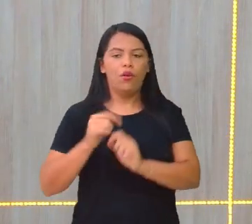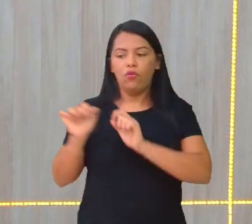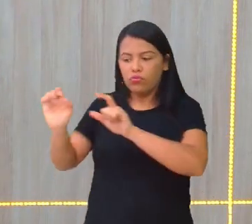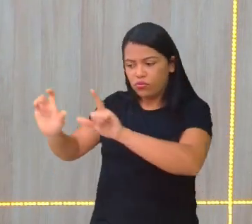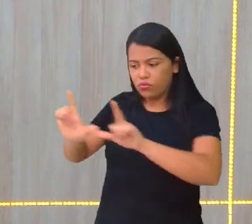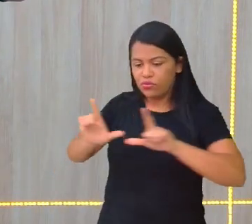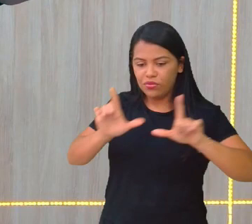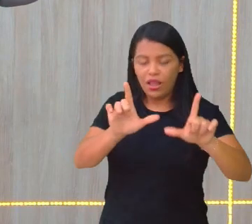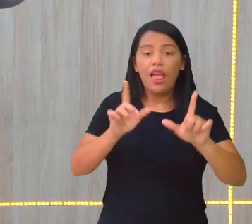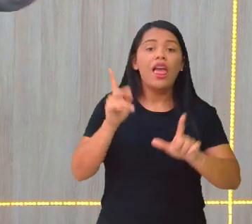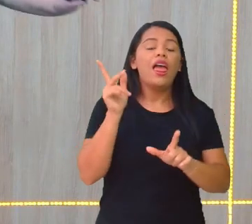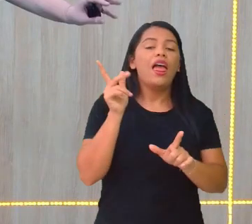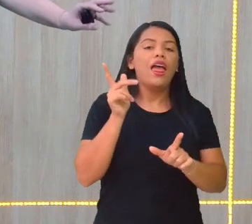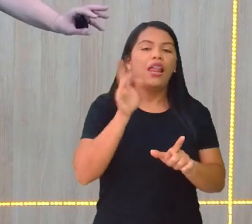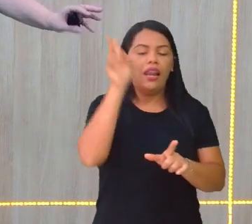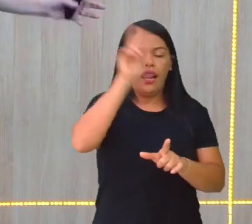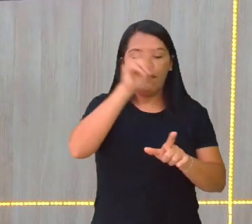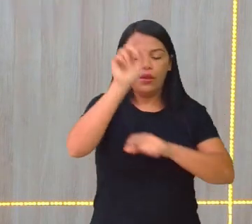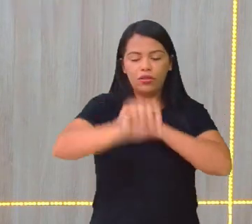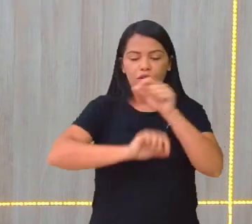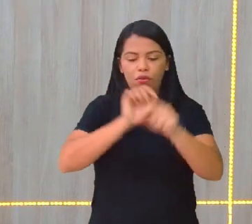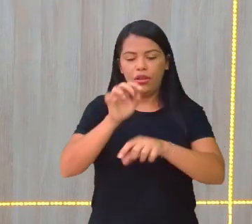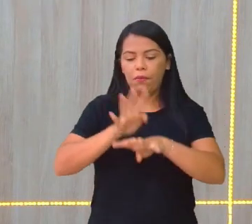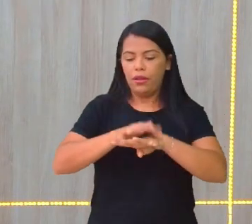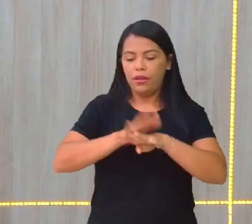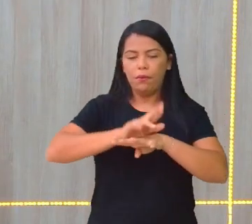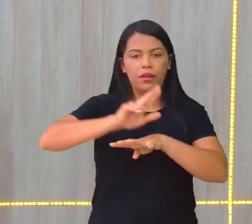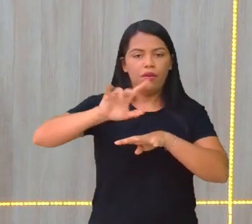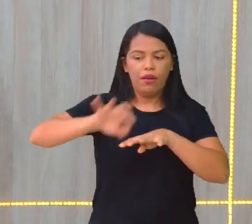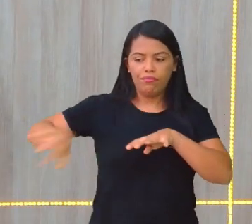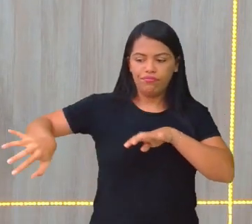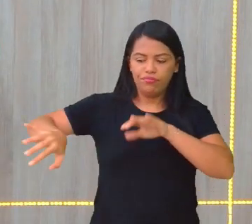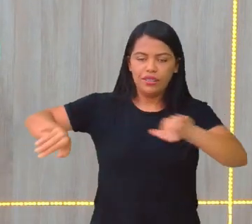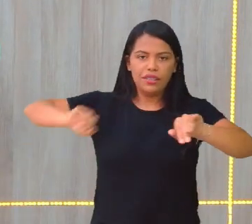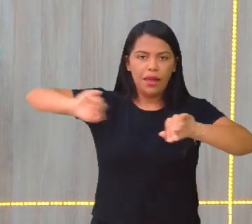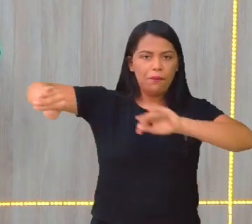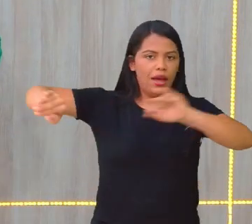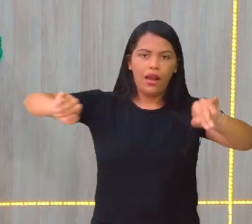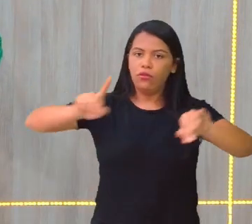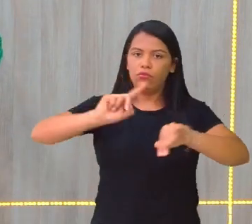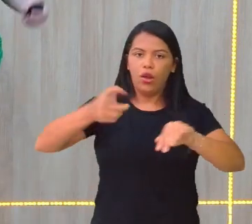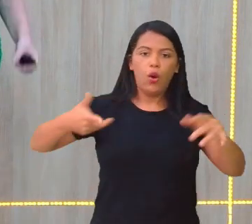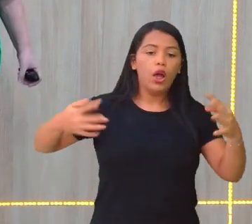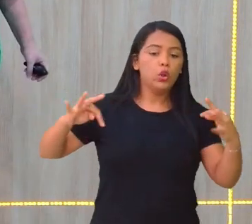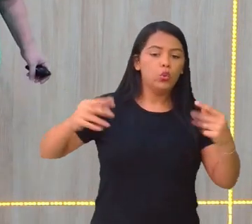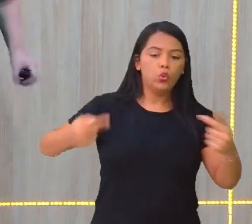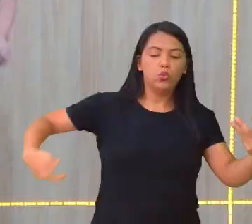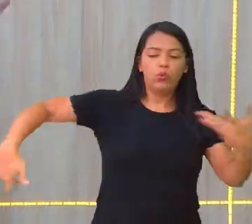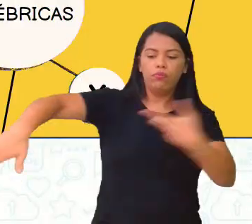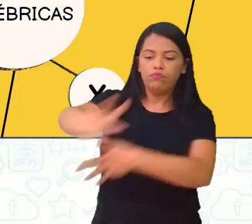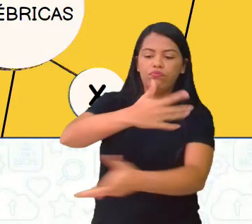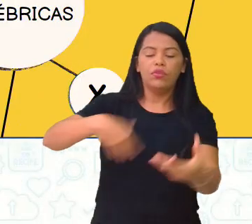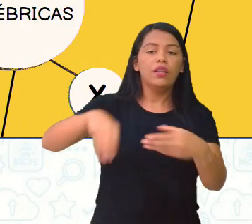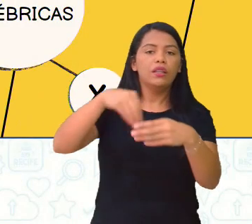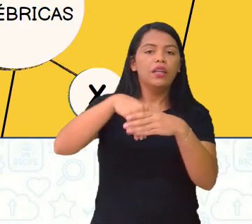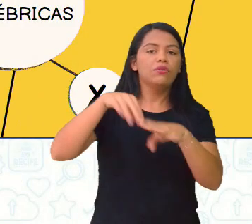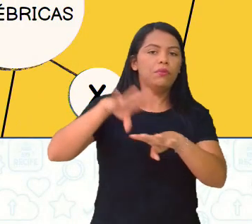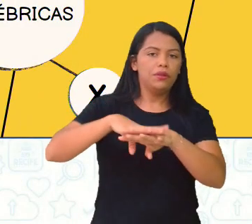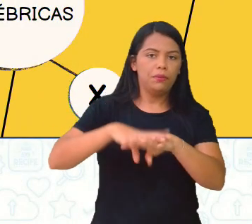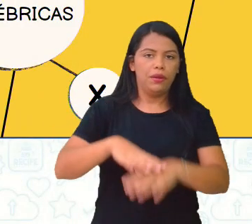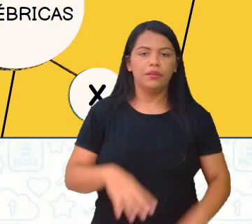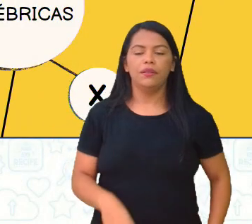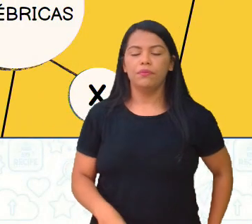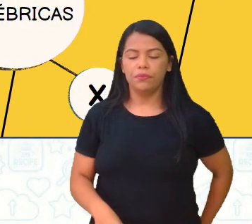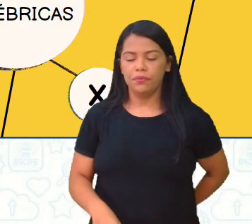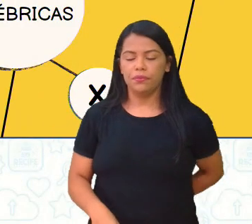que matemática não são caixinhas separadas, está tudo interligado. Os meninos vão dar um zoom para eu mostrar